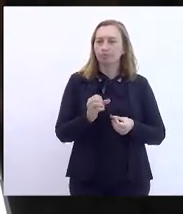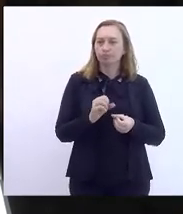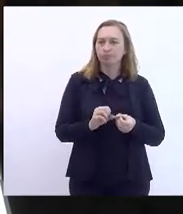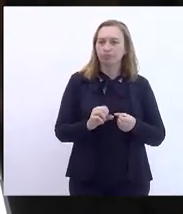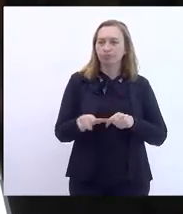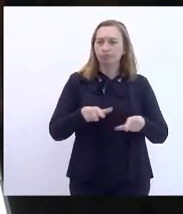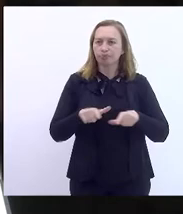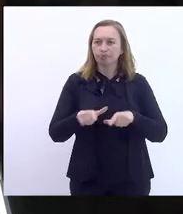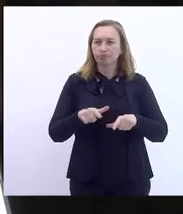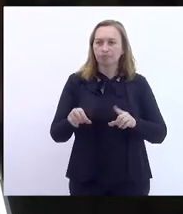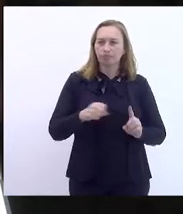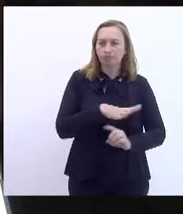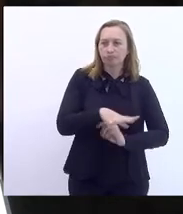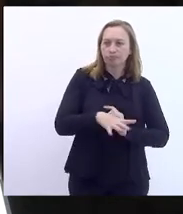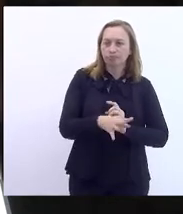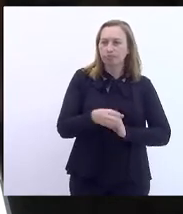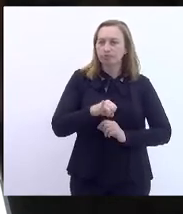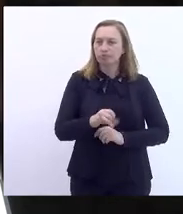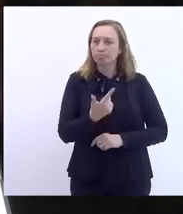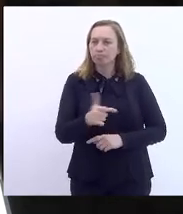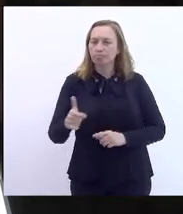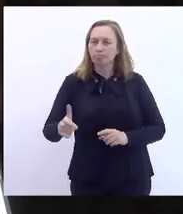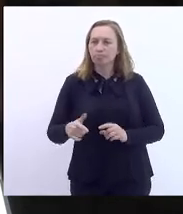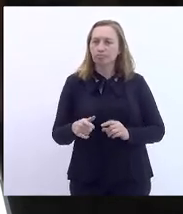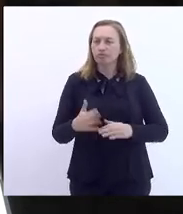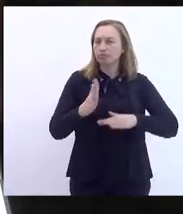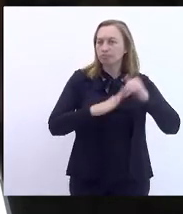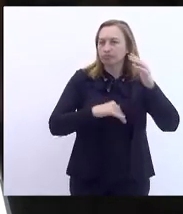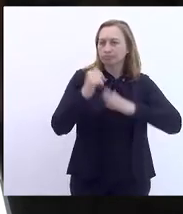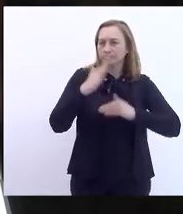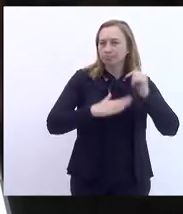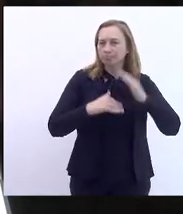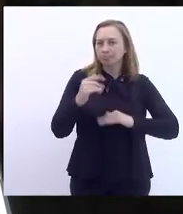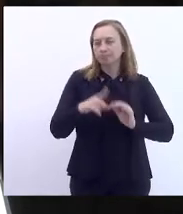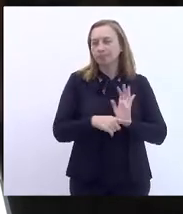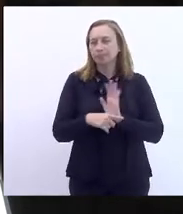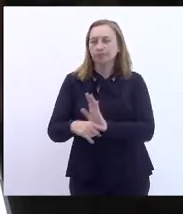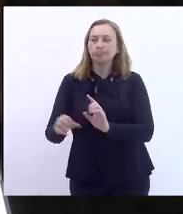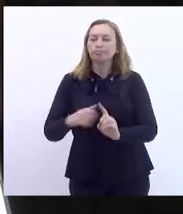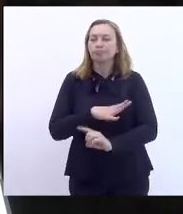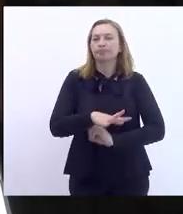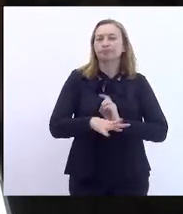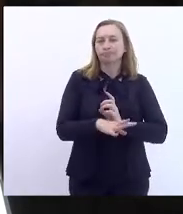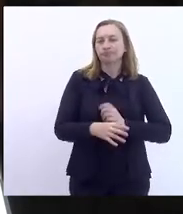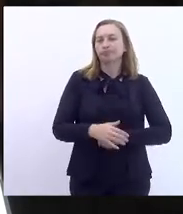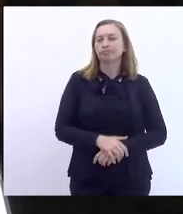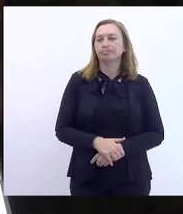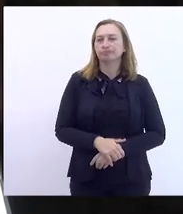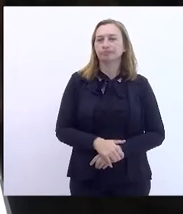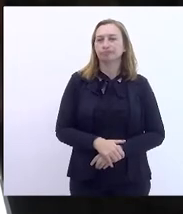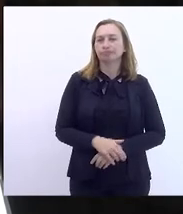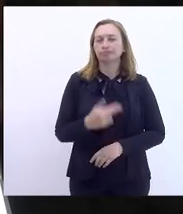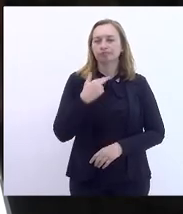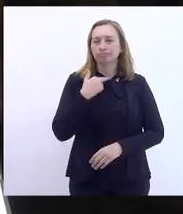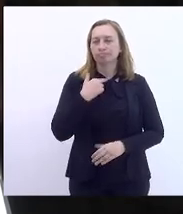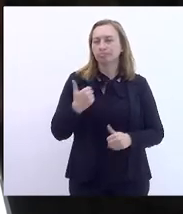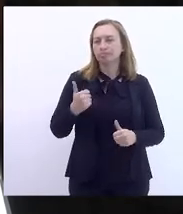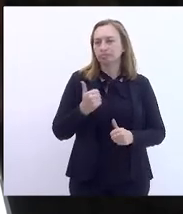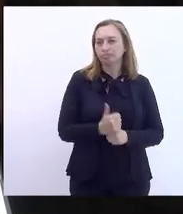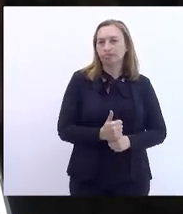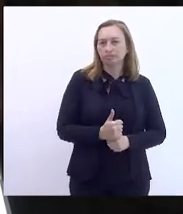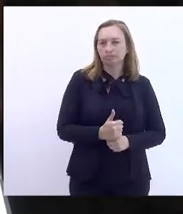quer dizer o trabalho desempenhado por estes profissionais decisivo que são os assistentes sociais não pode ser